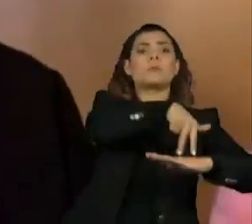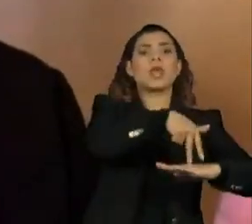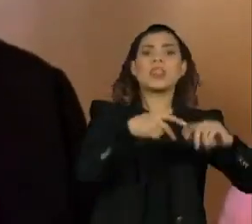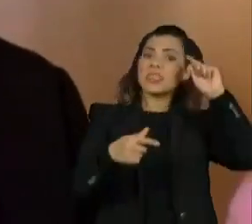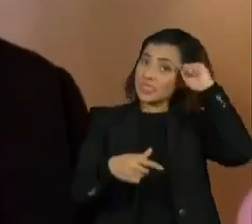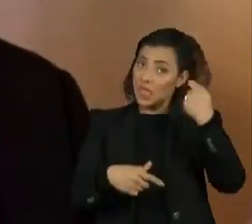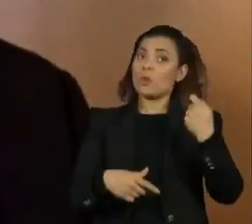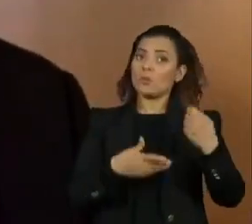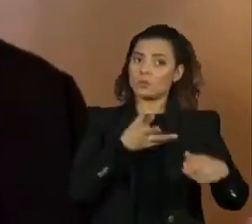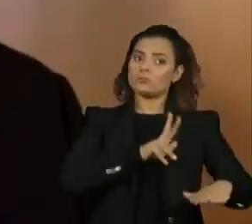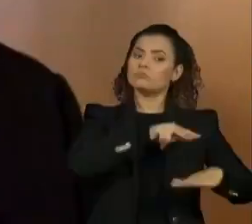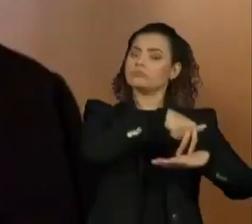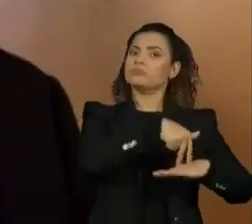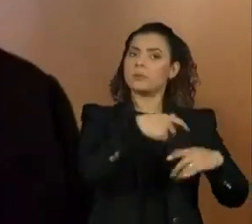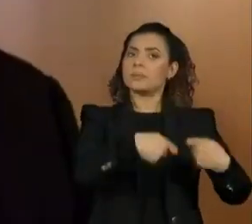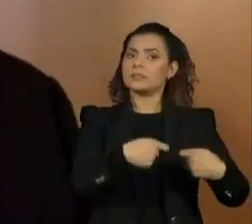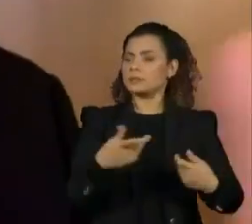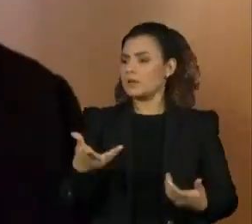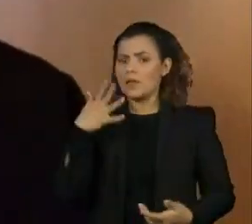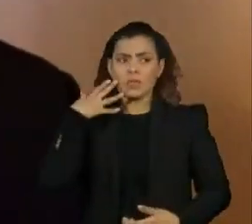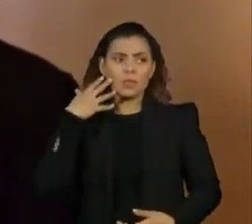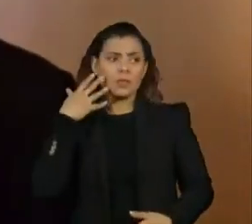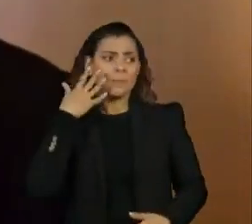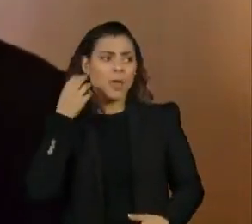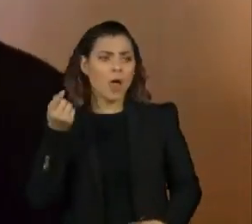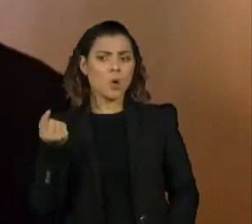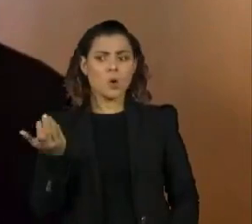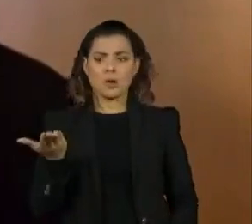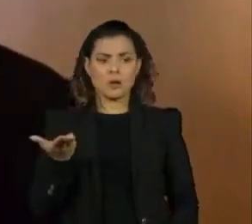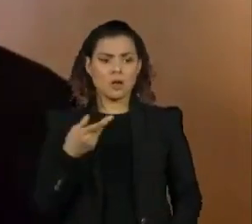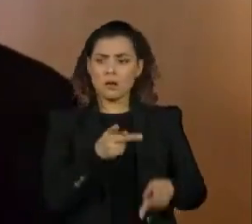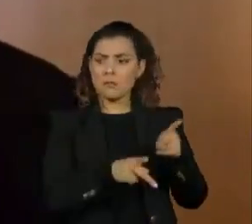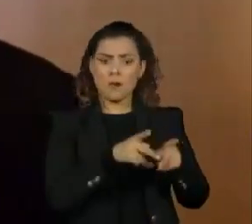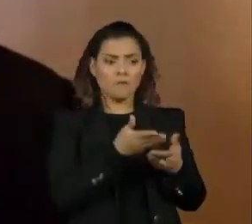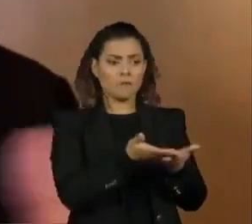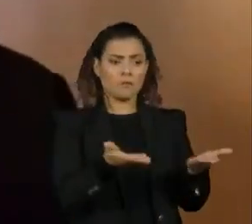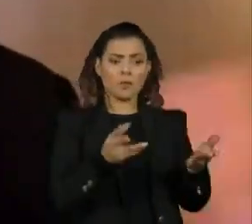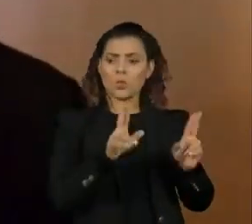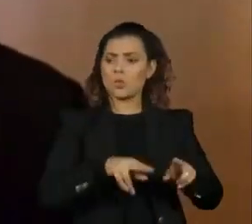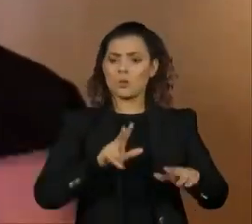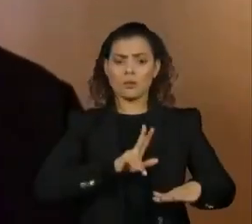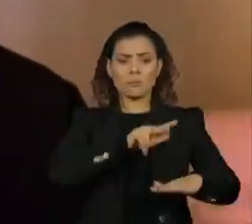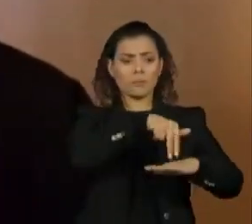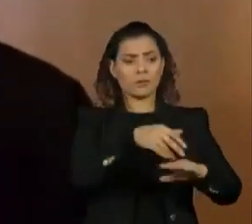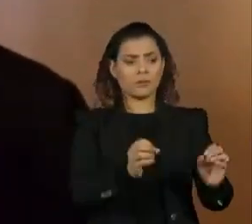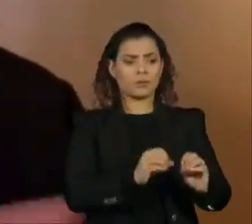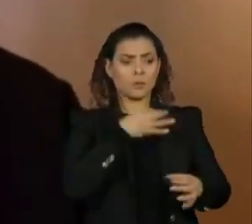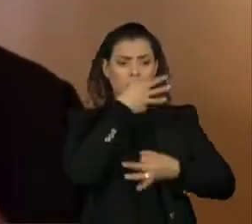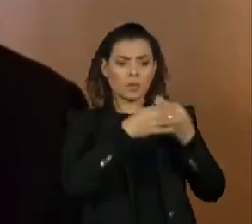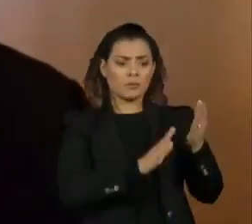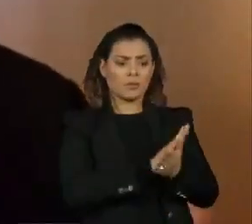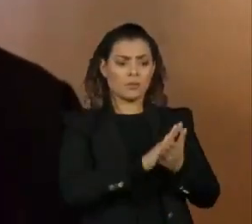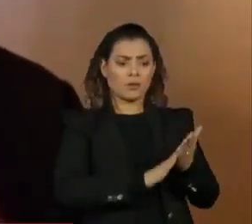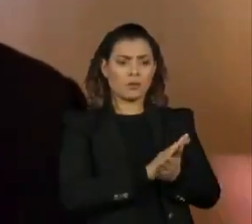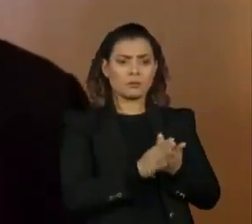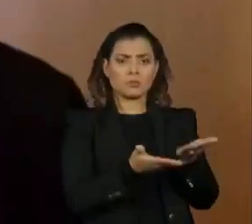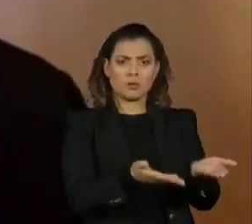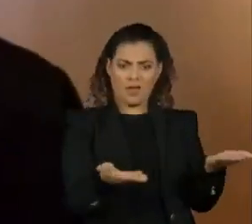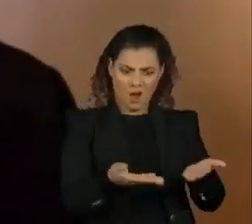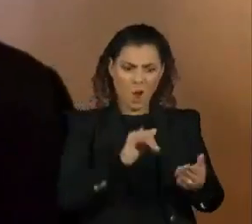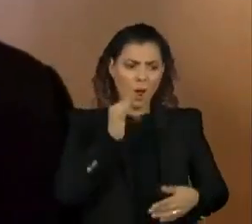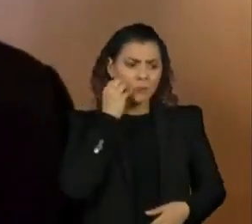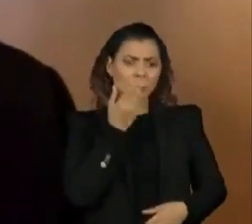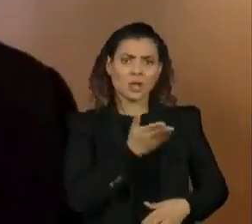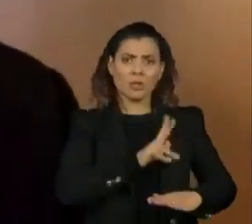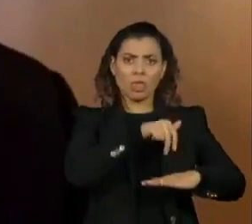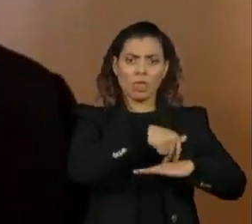negro. É assim, como assim? Esse povo que nunca teve a prerrogativa de falar e dar opinião em coisa alguma, agora